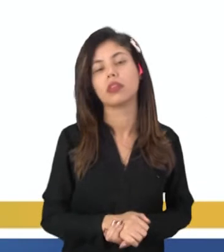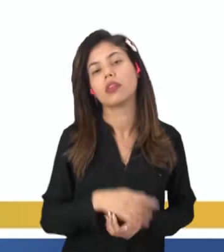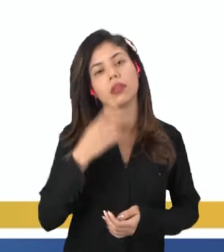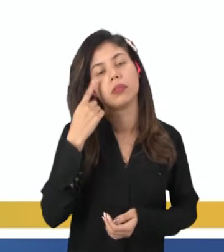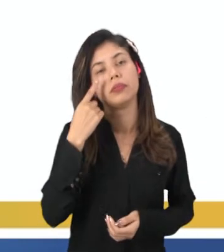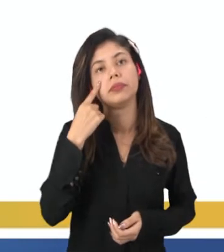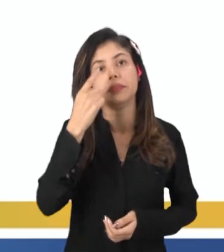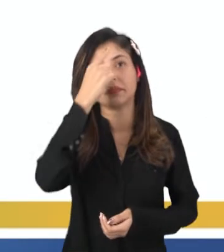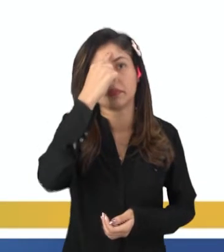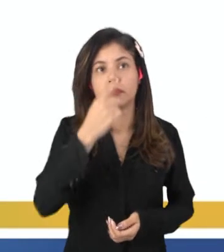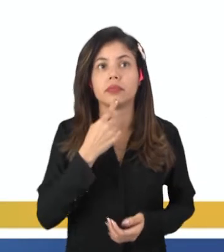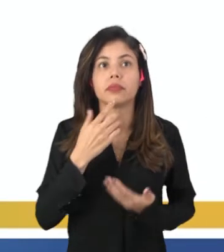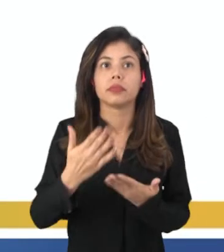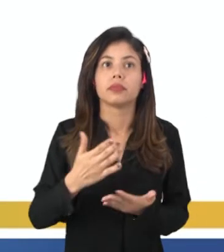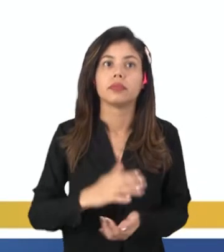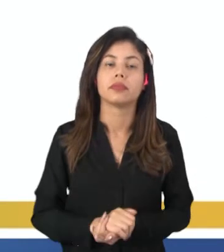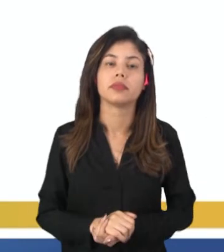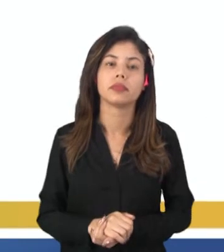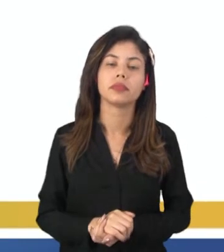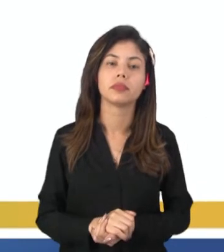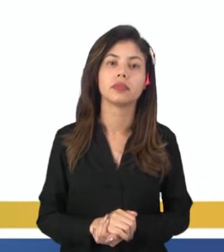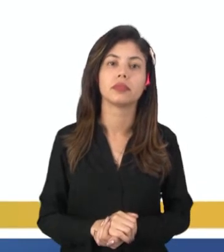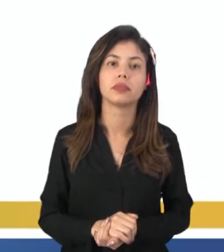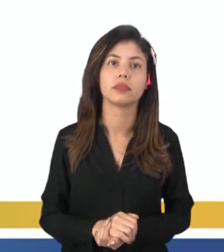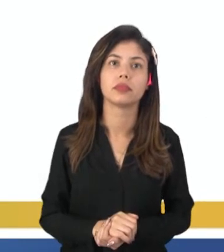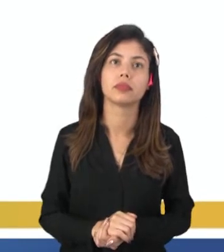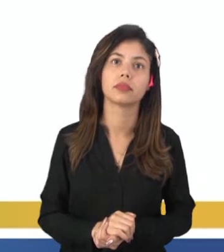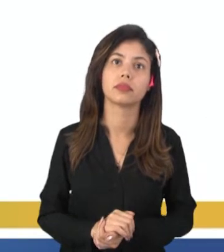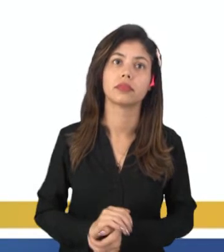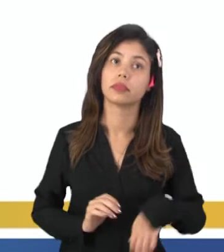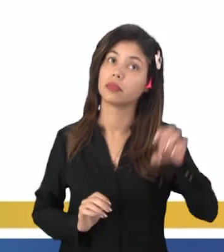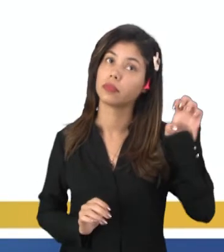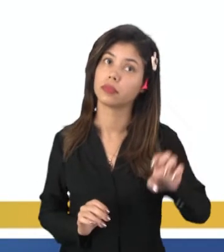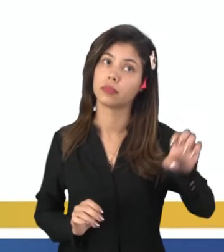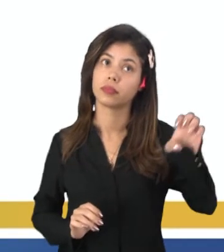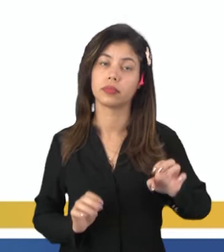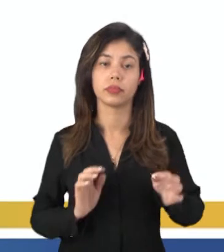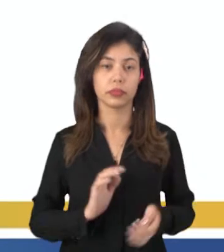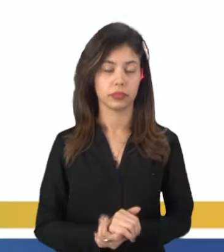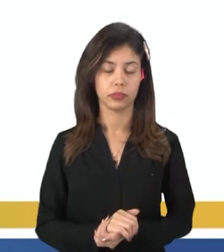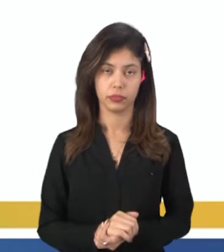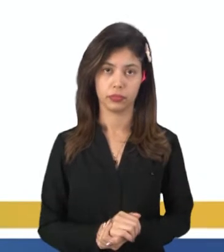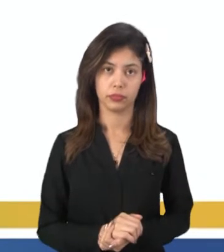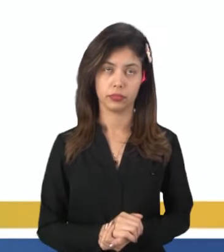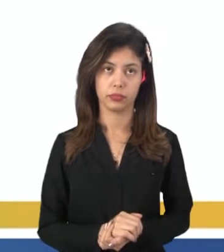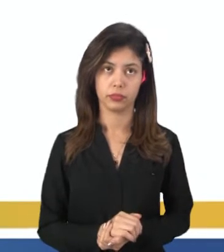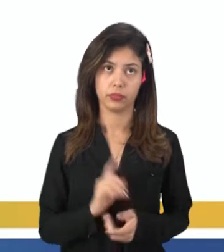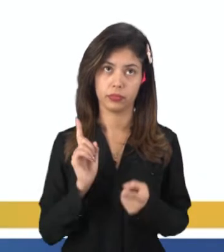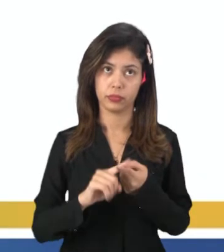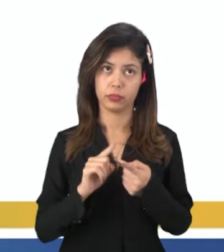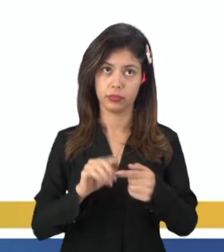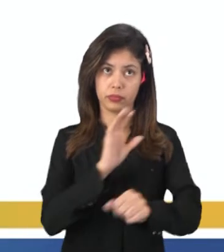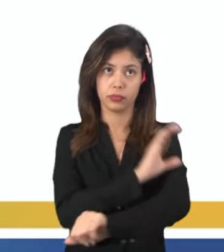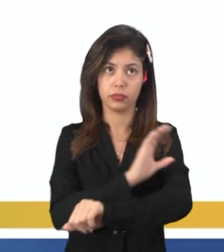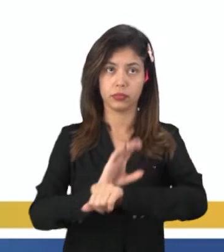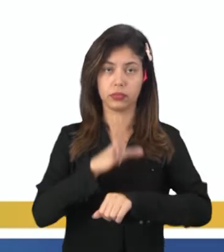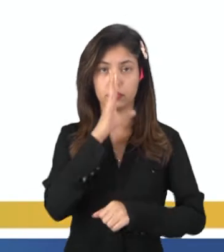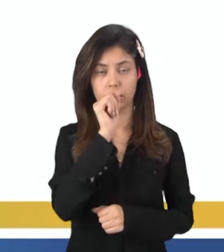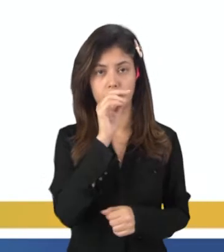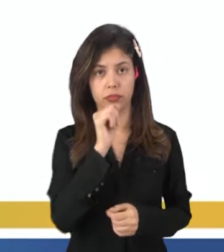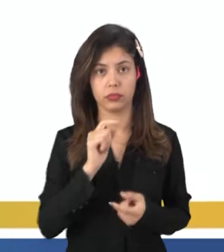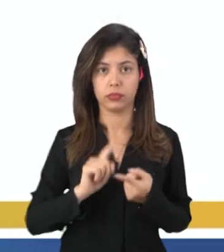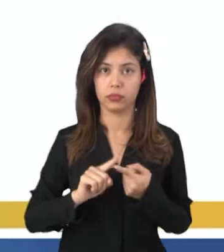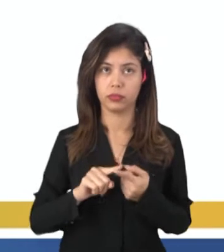nessa imagem aí, pessoal, que a gente vai ver aqui o sistema trenal de culturas na esquerda, né? Olha lá, primeiro cultivo, na cor laranja lá, a letra A,